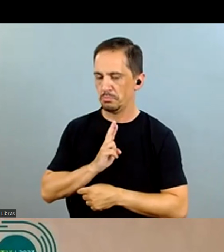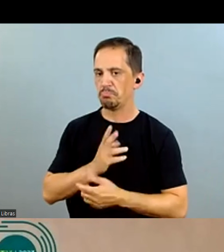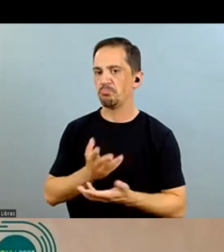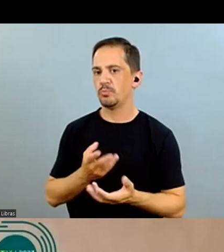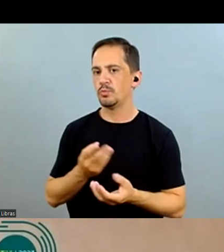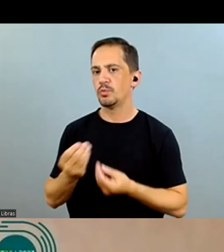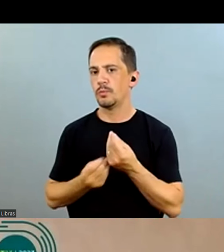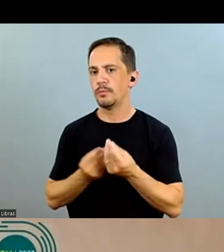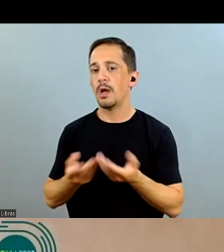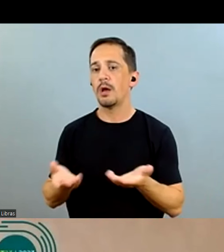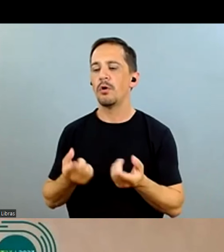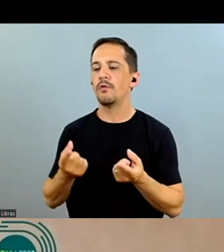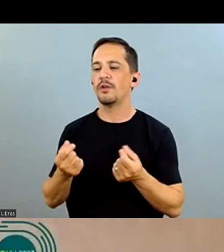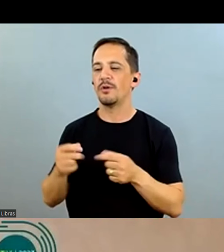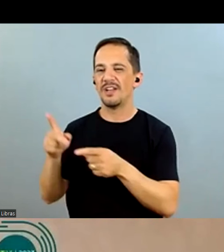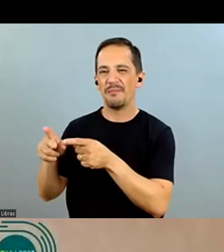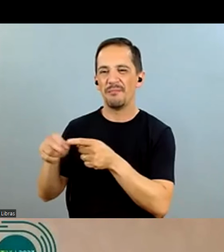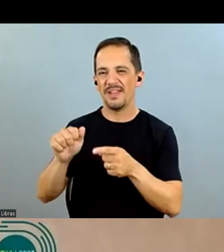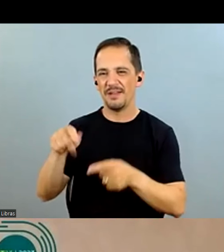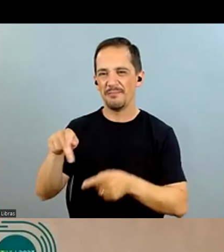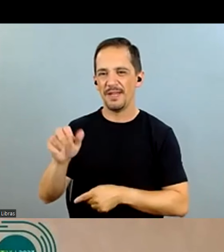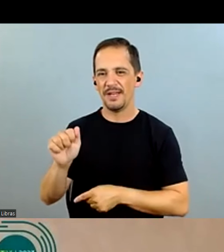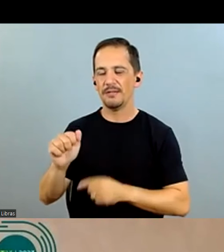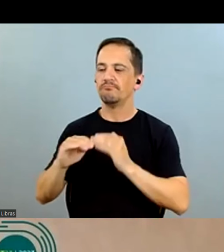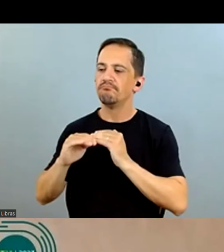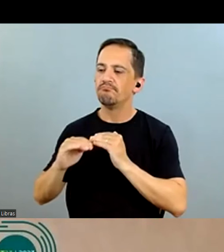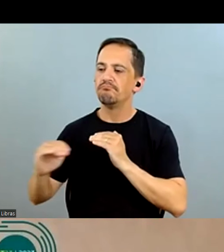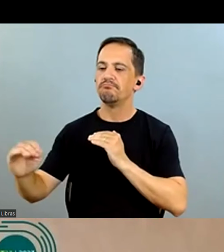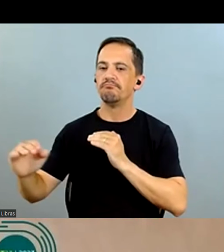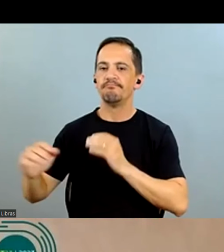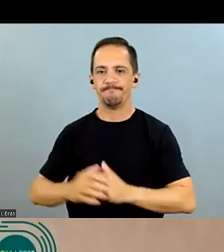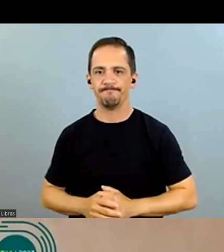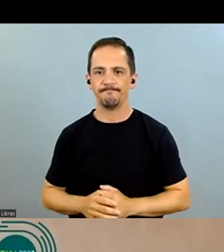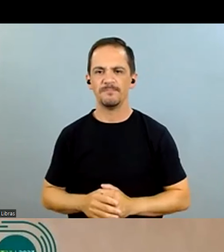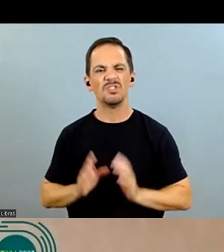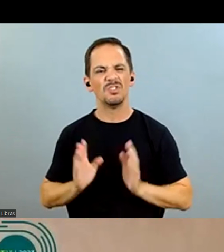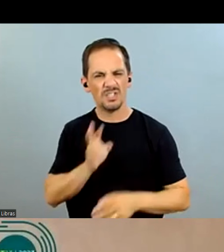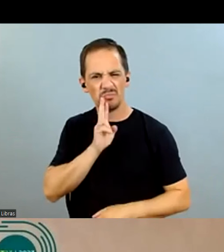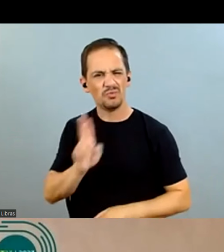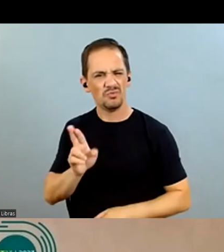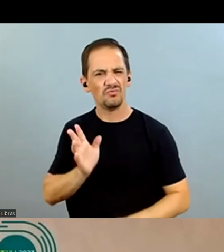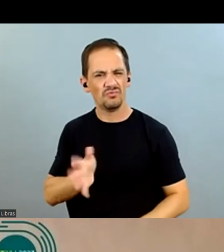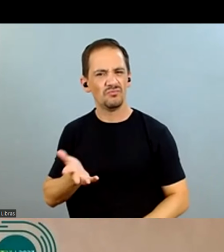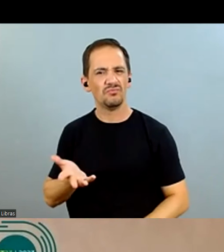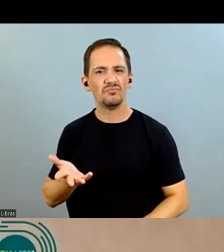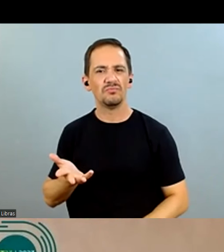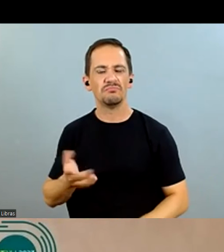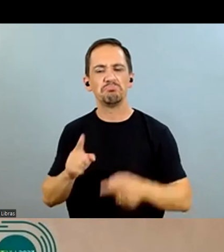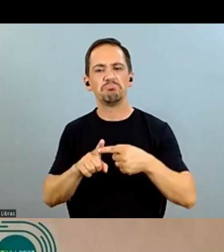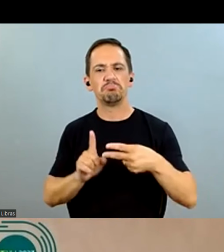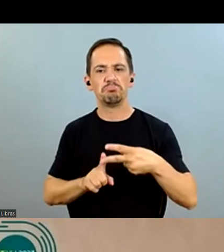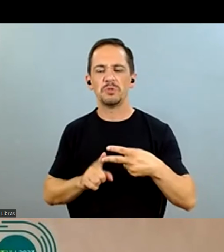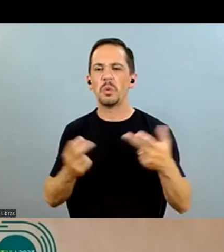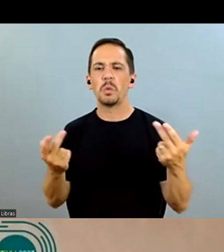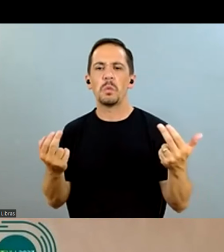estável acho que essa segunda até acabou sendo respondida eu acho que as duas questões né nós respondemos aí foram foram praticamente as mesmas questões que